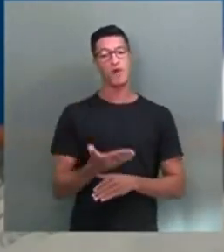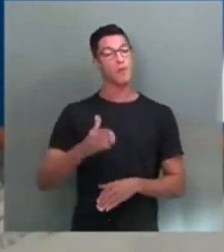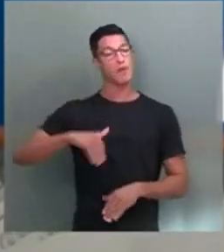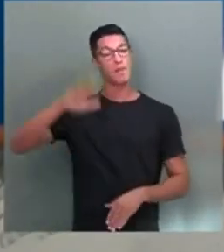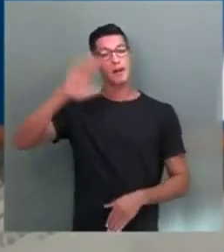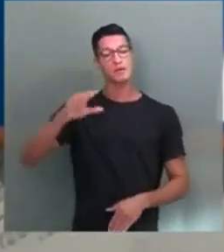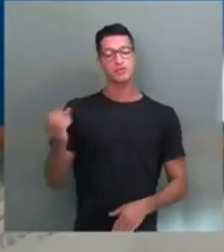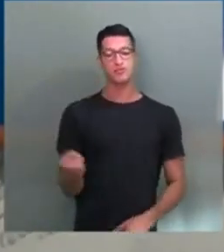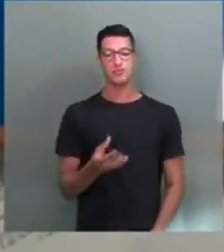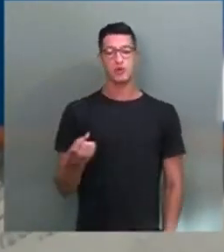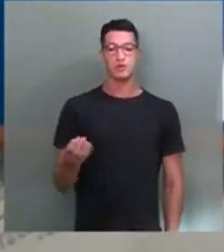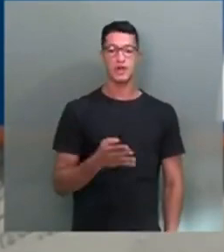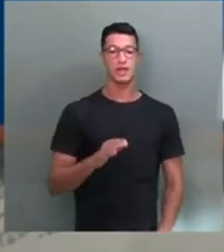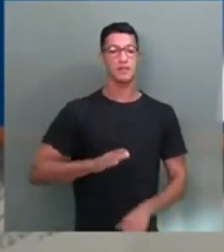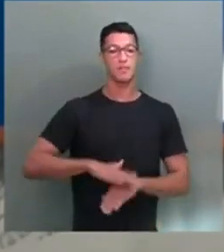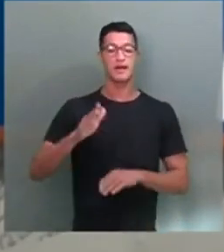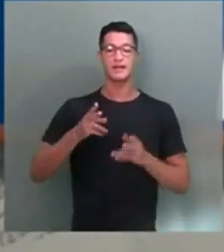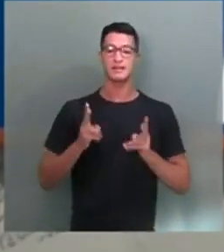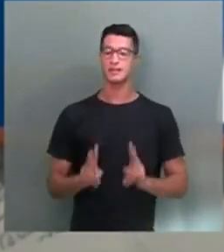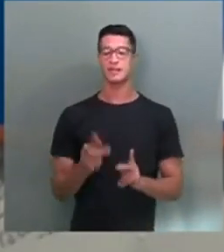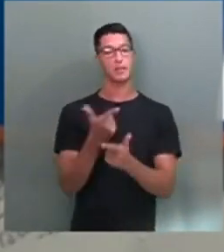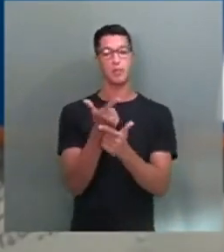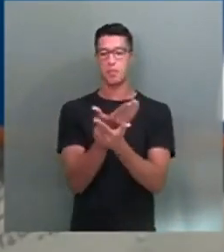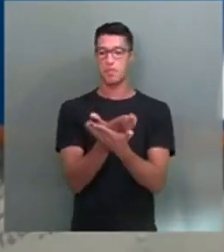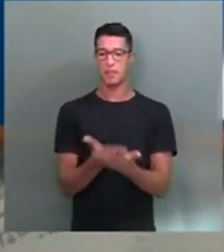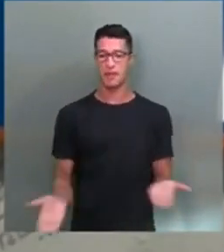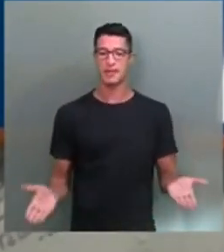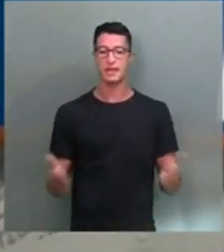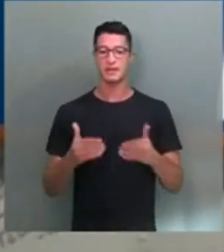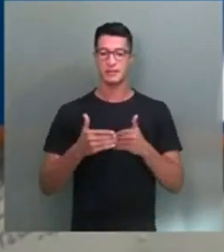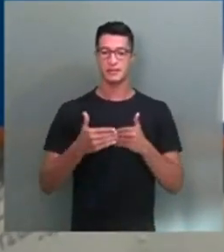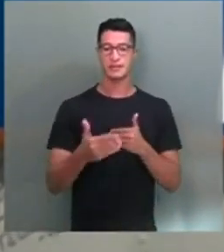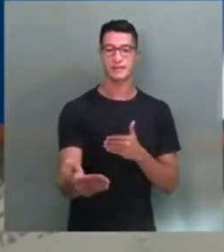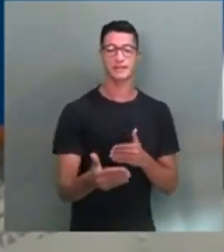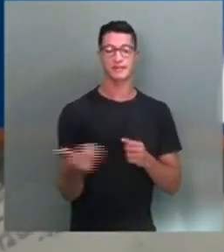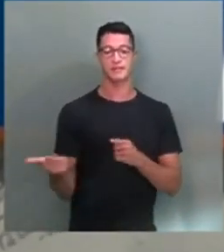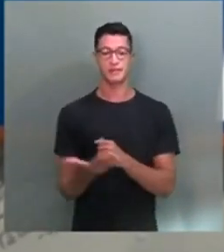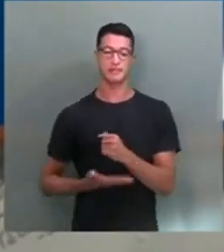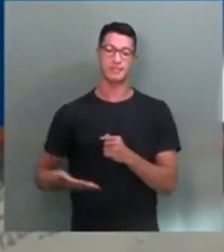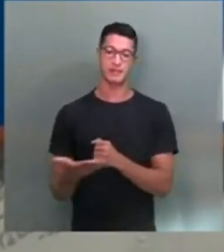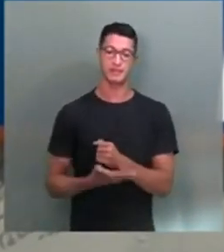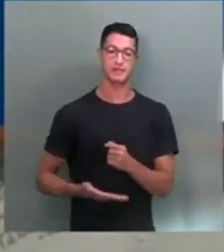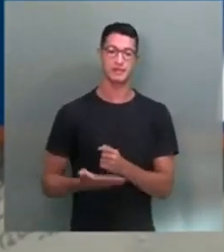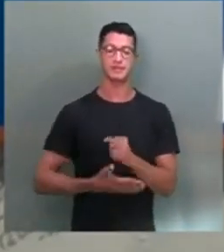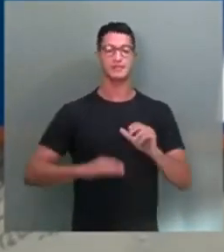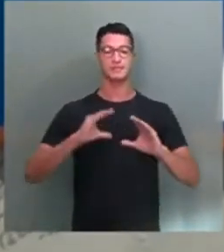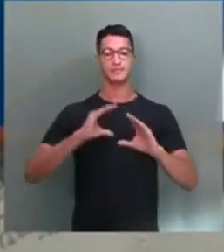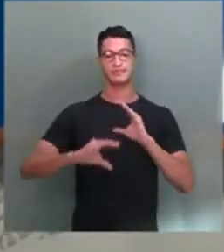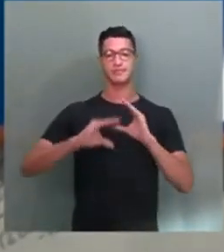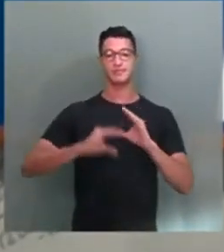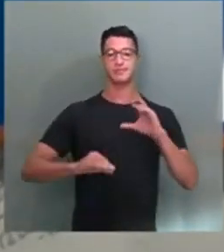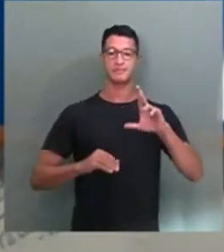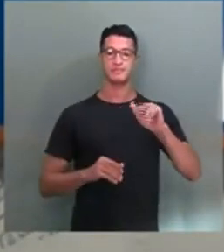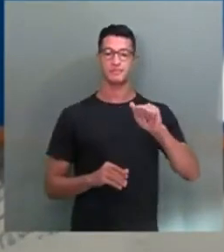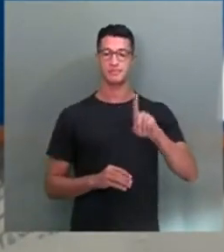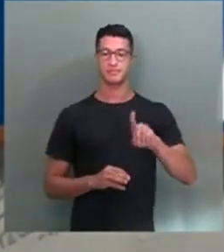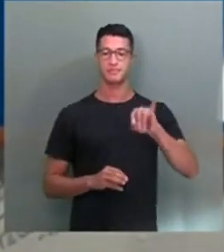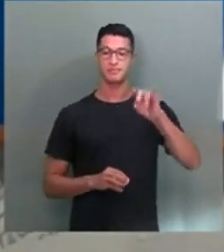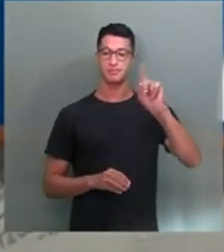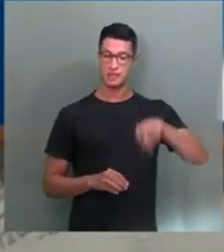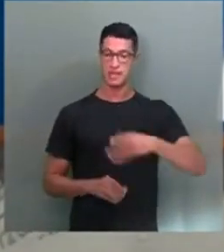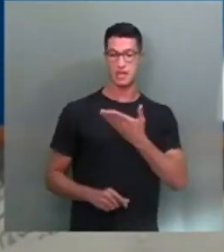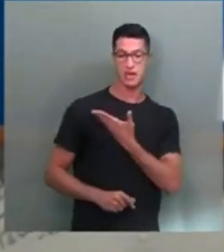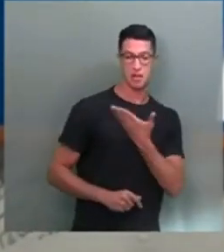mais moderna, mas sem perder aquela linha, aquela essência da comunicação do rádio. O rádio é